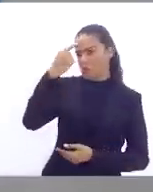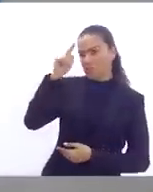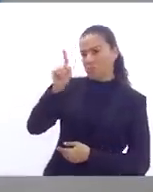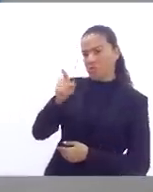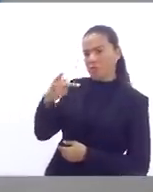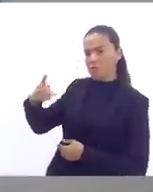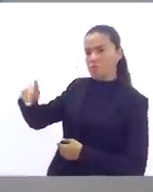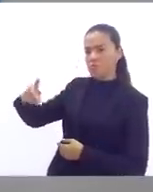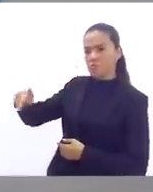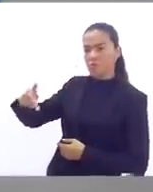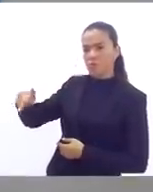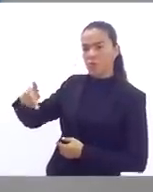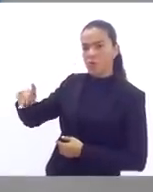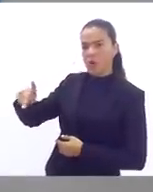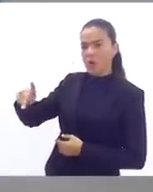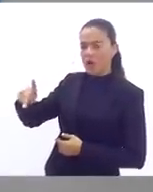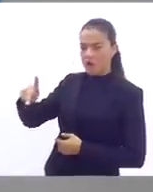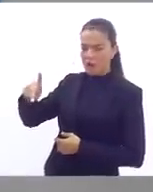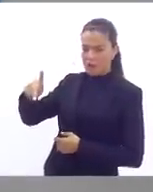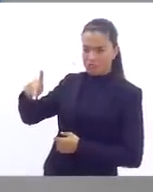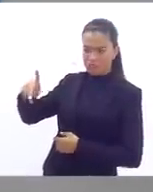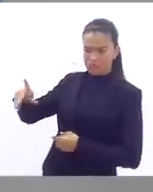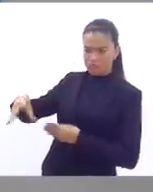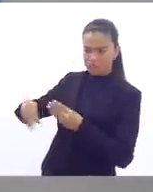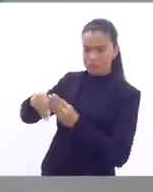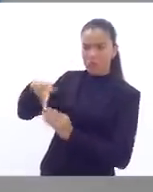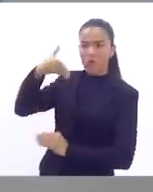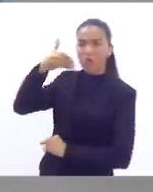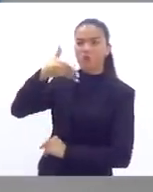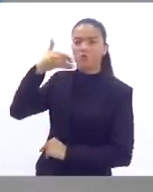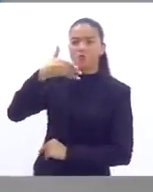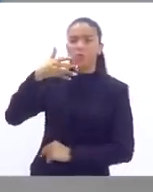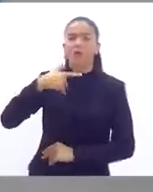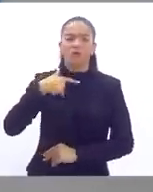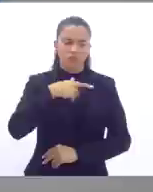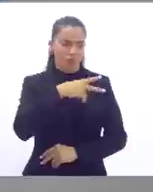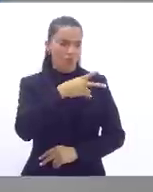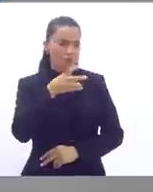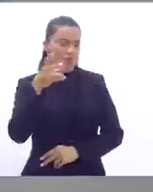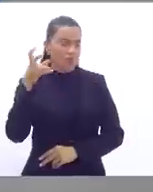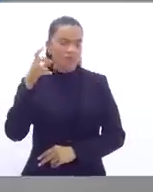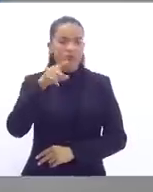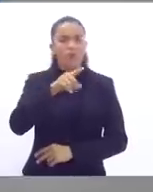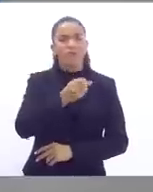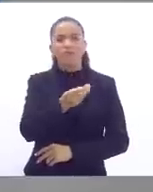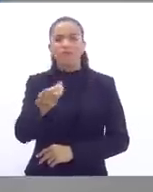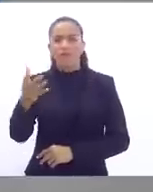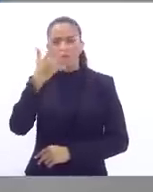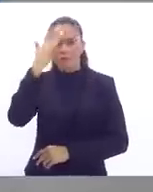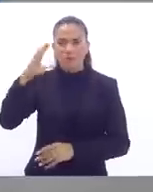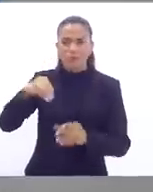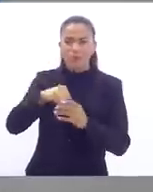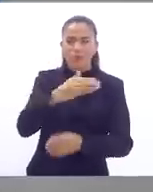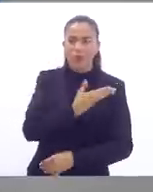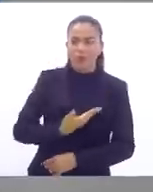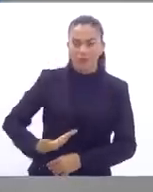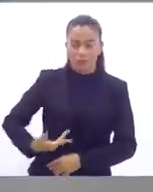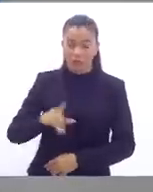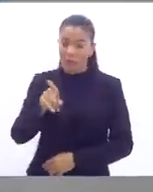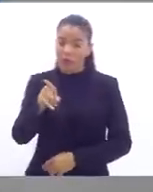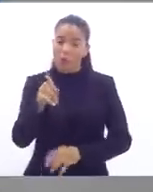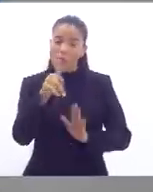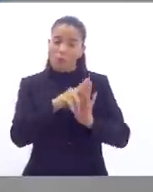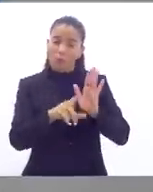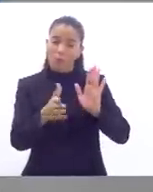a sua colocação mas eu já ouvi de tantos integrantes do governo não mas o projeto é autorizativo se